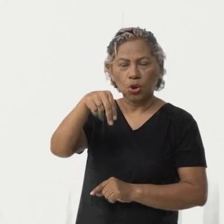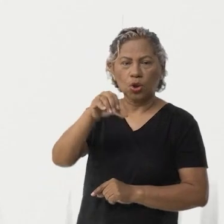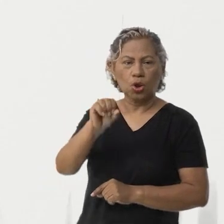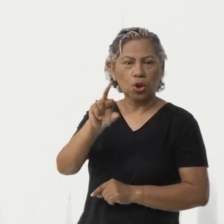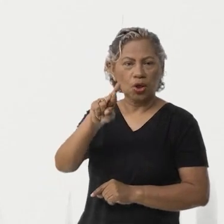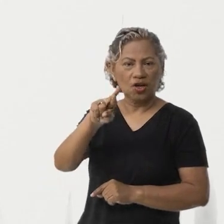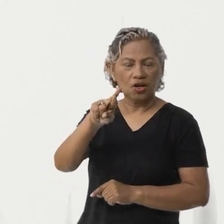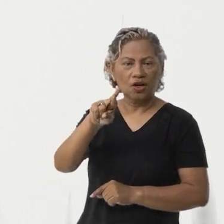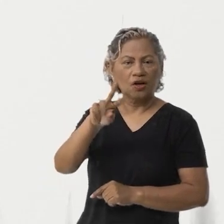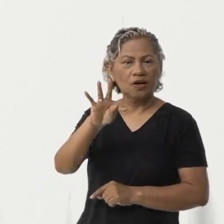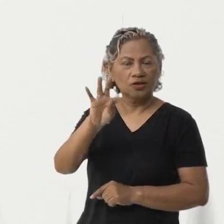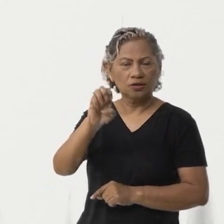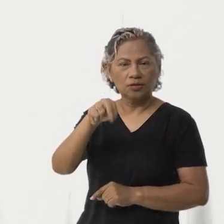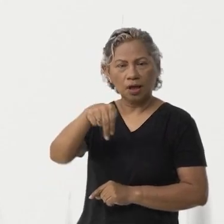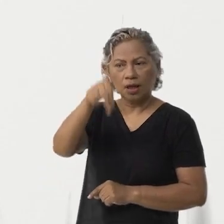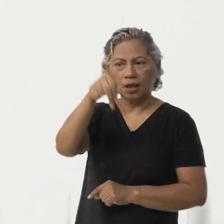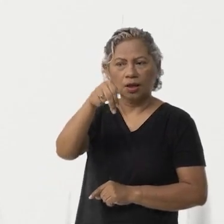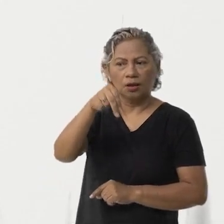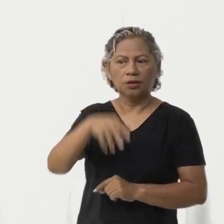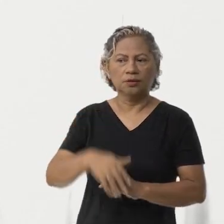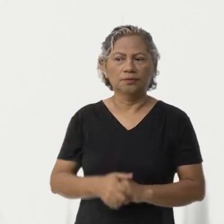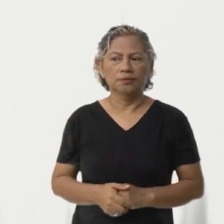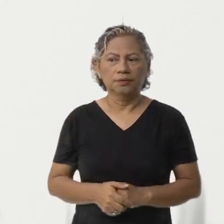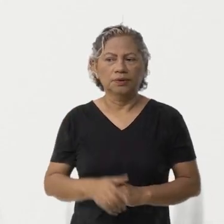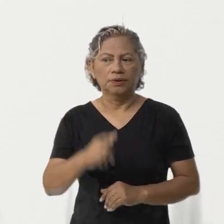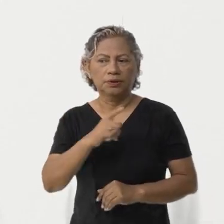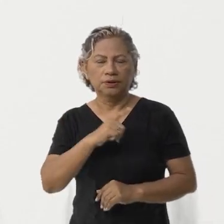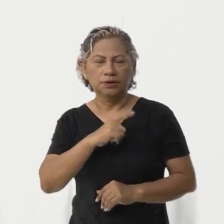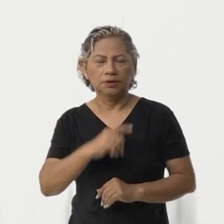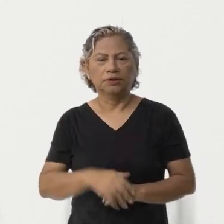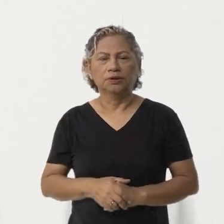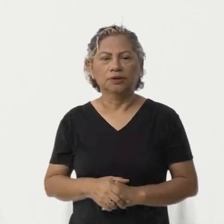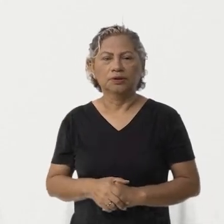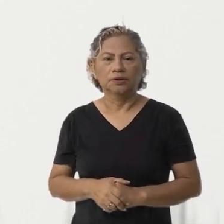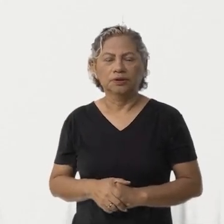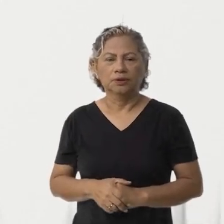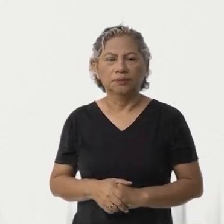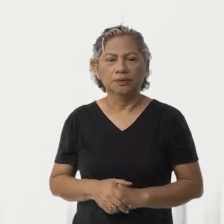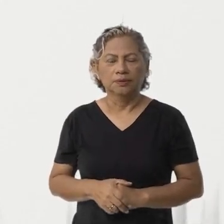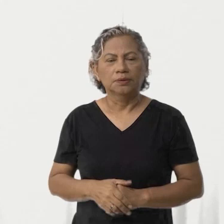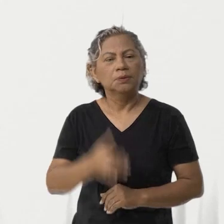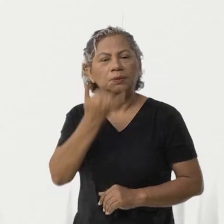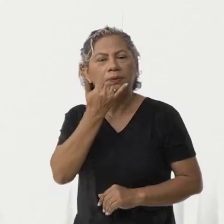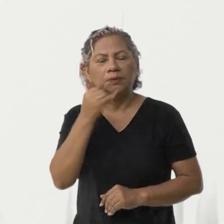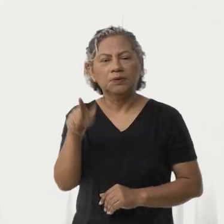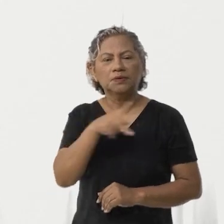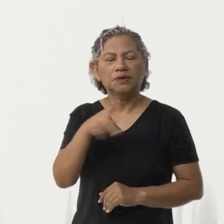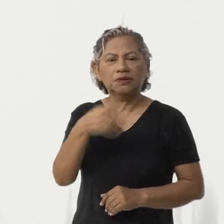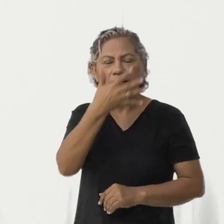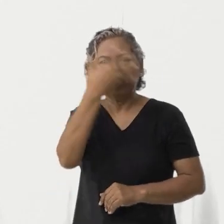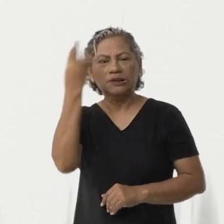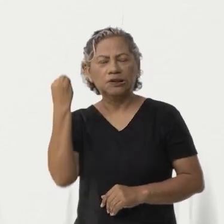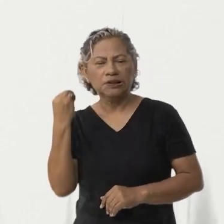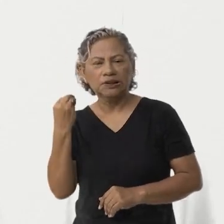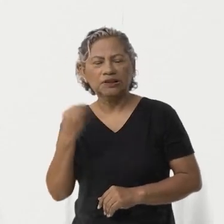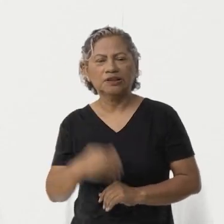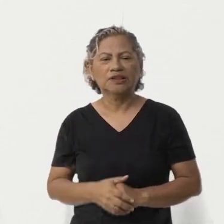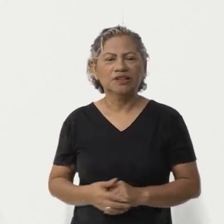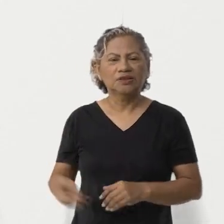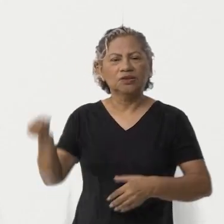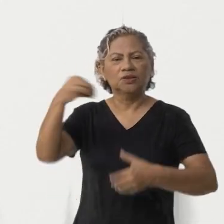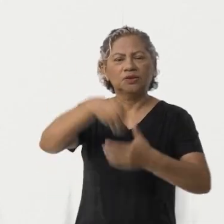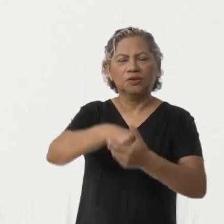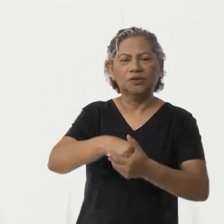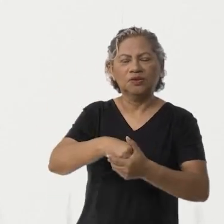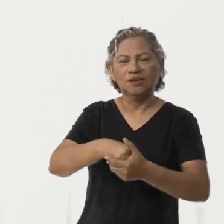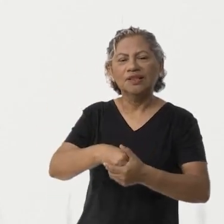região norte. Quanto à região nordeste, nós vamos ter aqui, ó, pegando o Maranhão. Opa, pera lá,